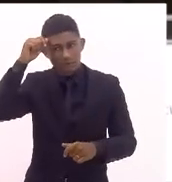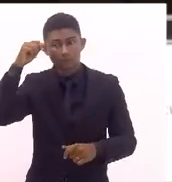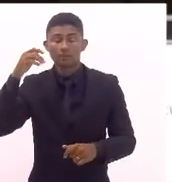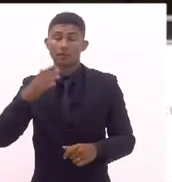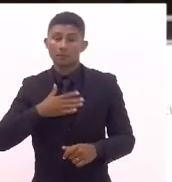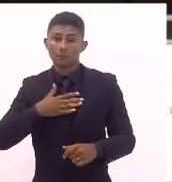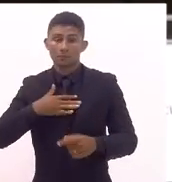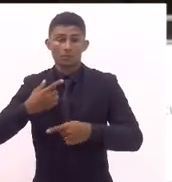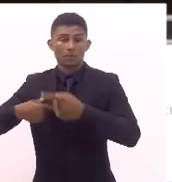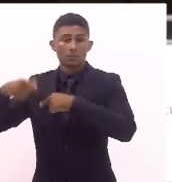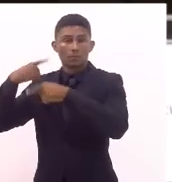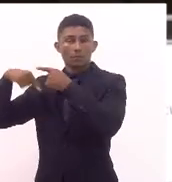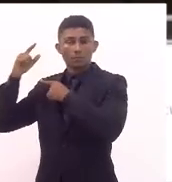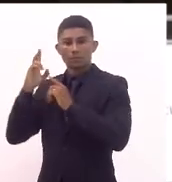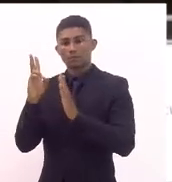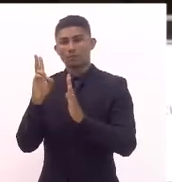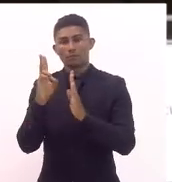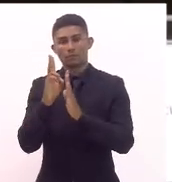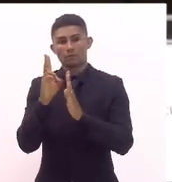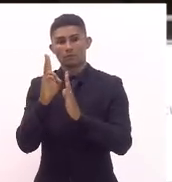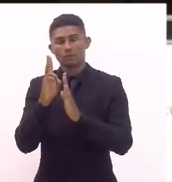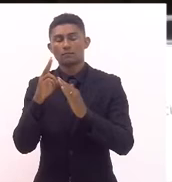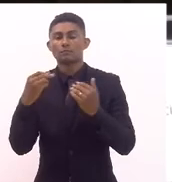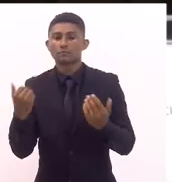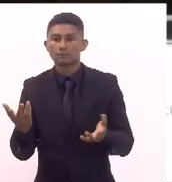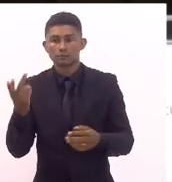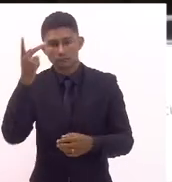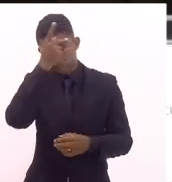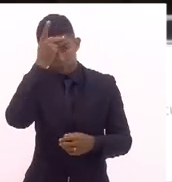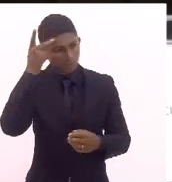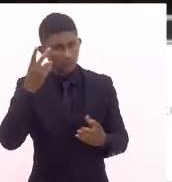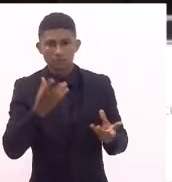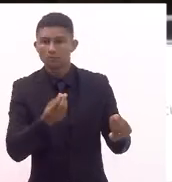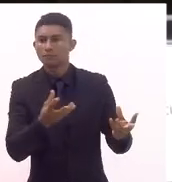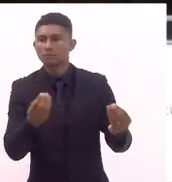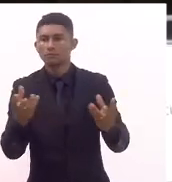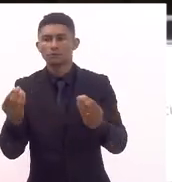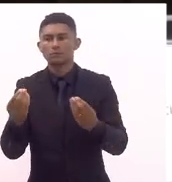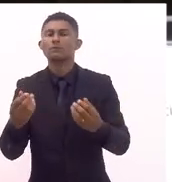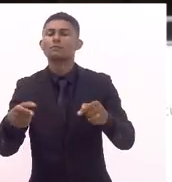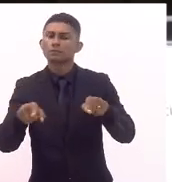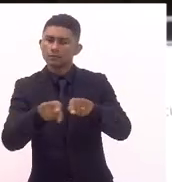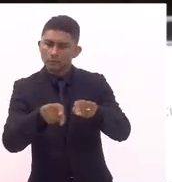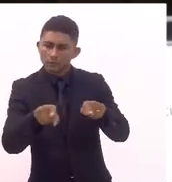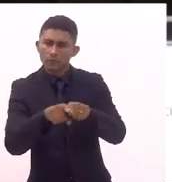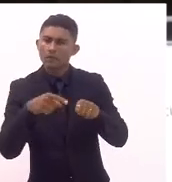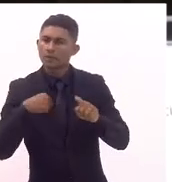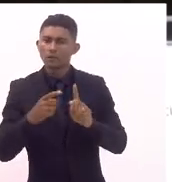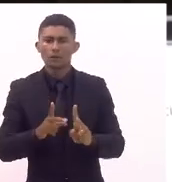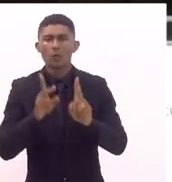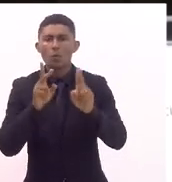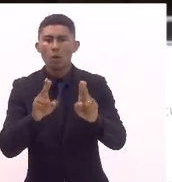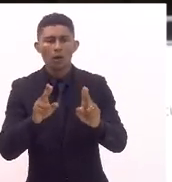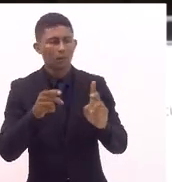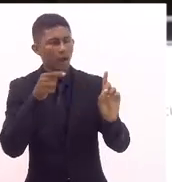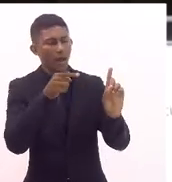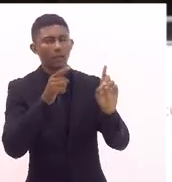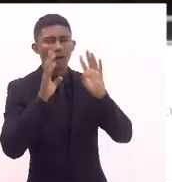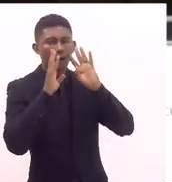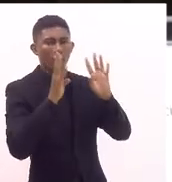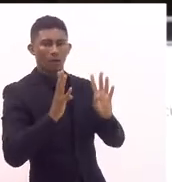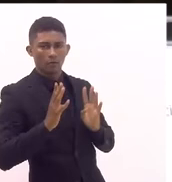indígena e assim como muitas pessoas aqui também foi acolhida pela Bené e eu